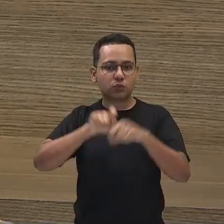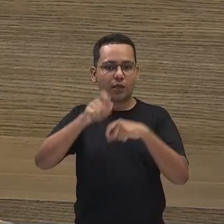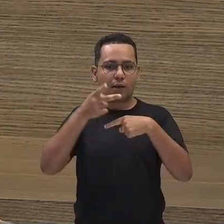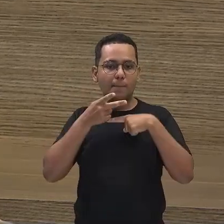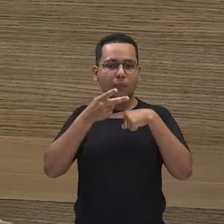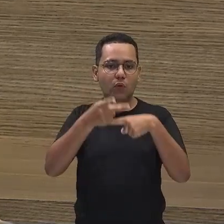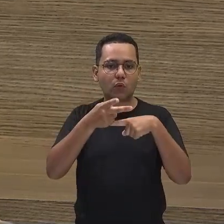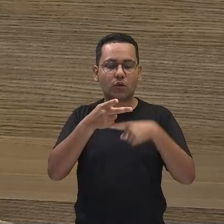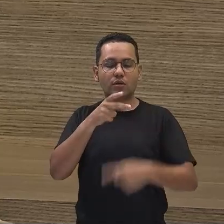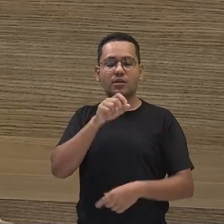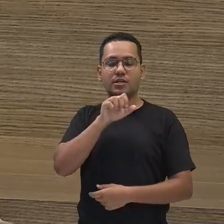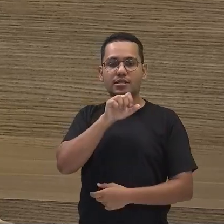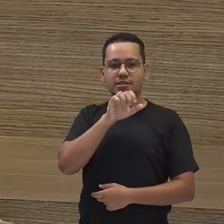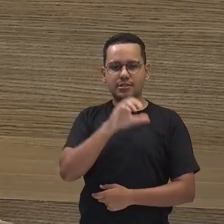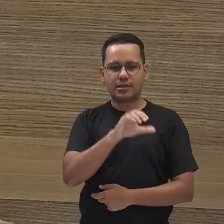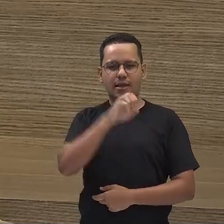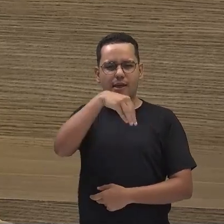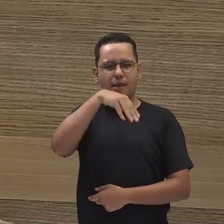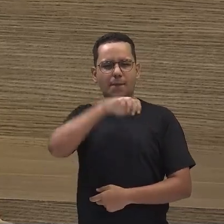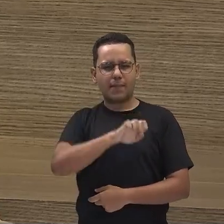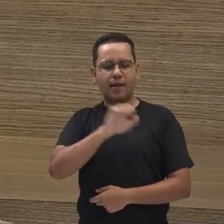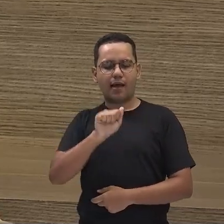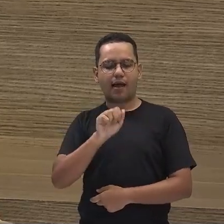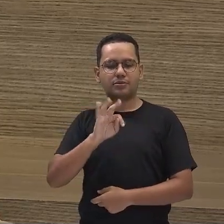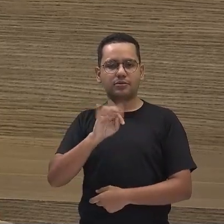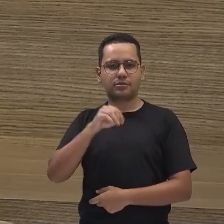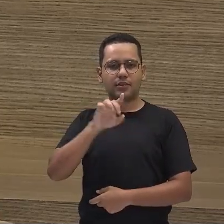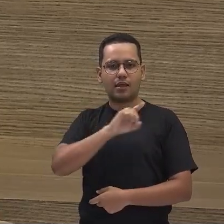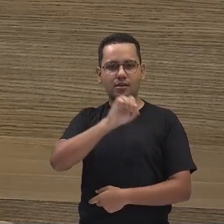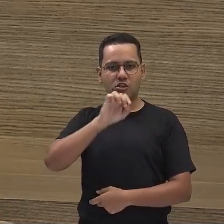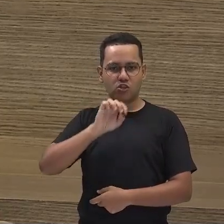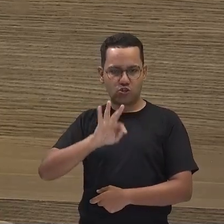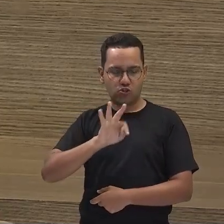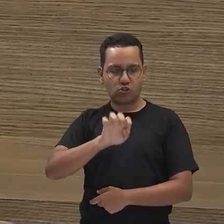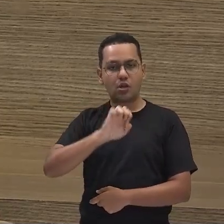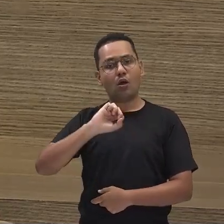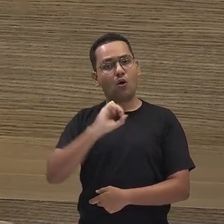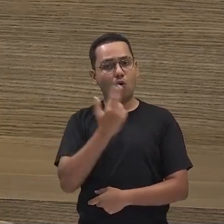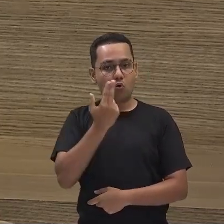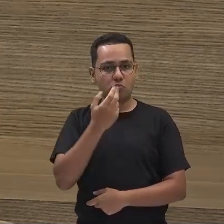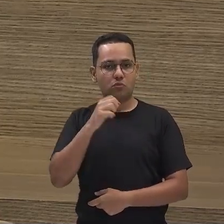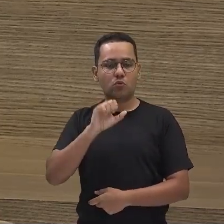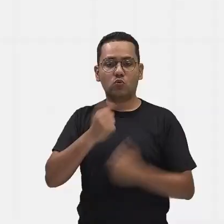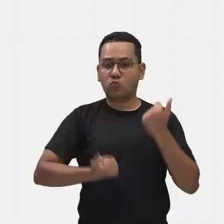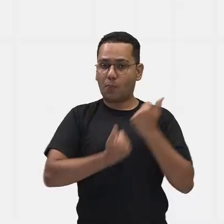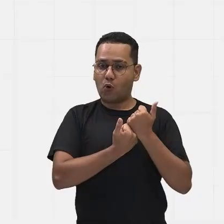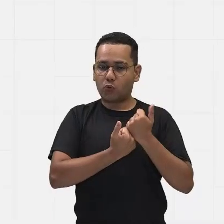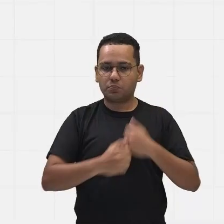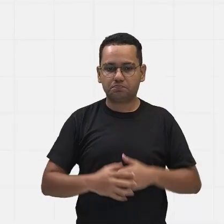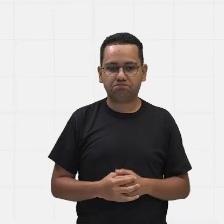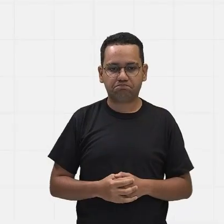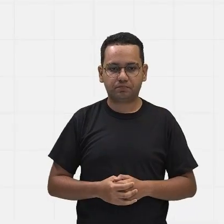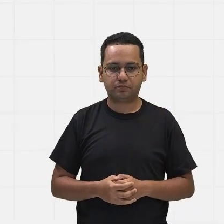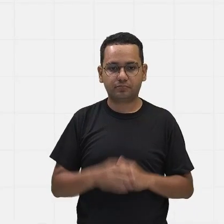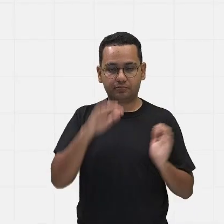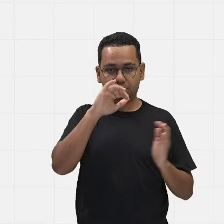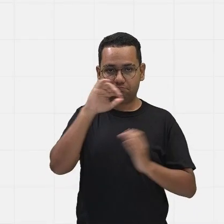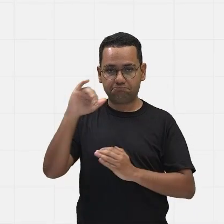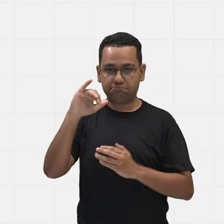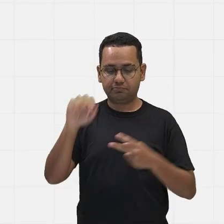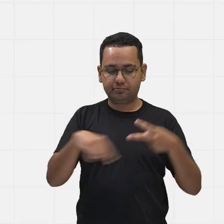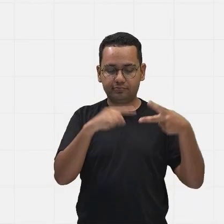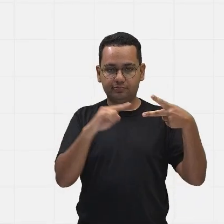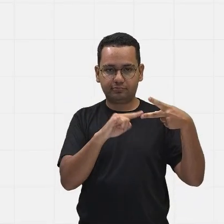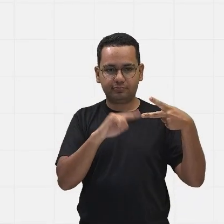CME Atende, tá bom? Ou CME Suporte, se for um problema técnico. Em seguida, a gente tem